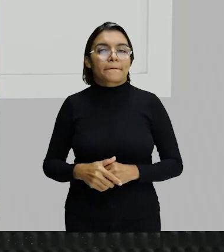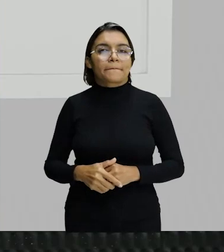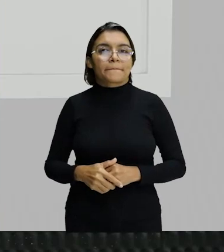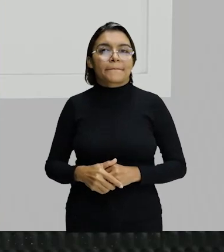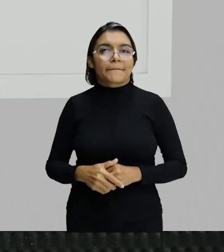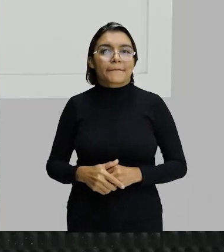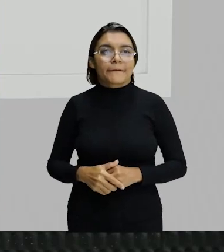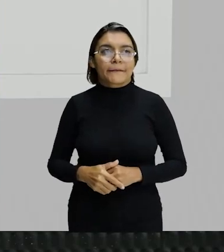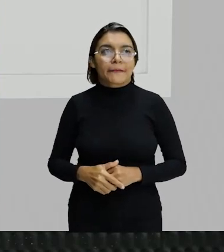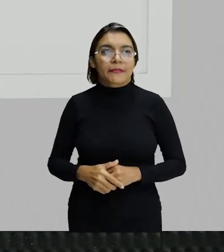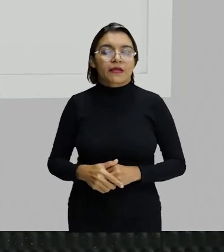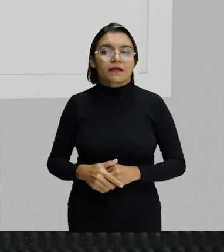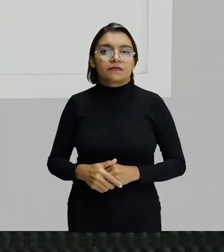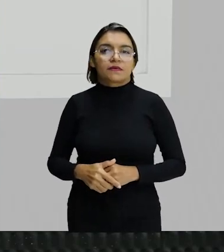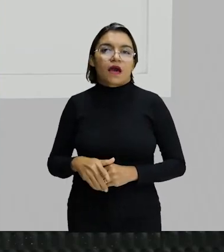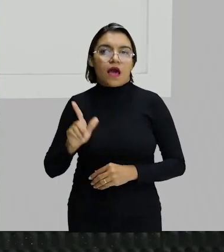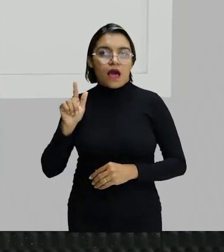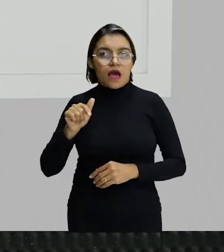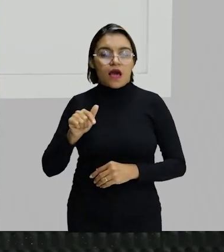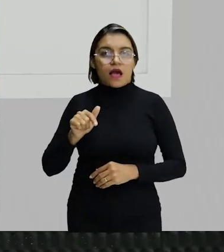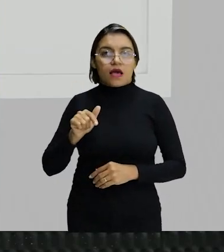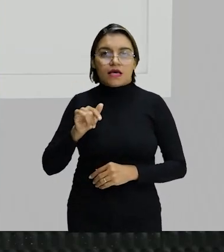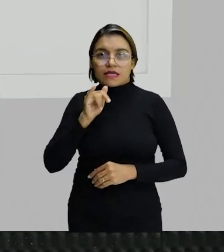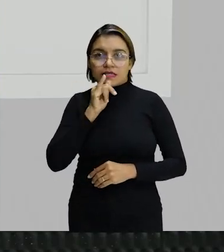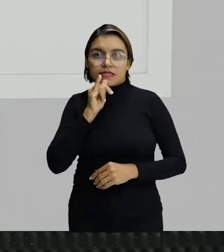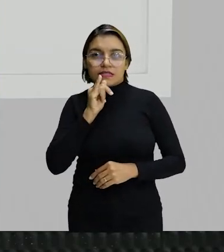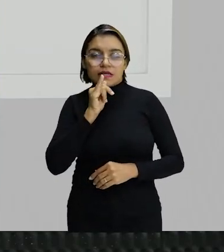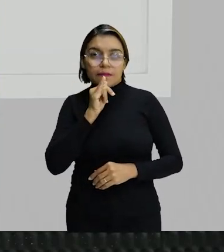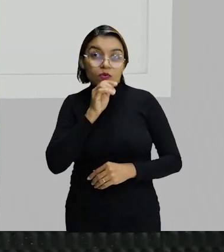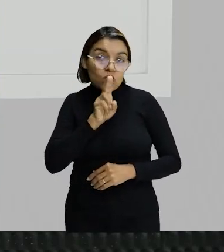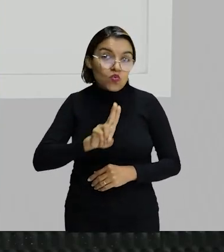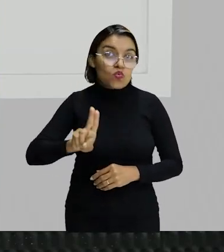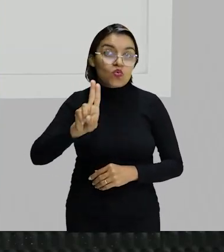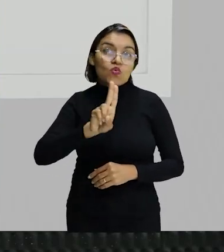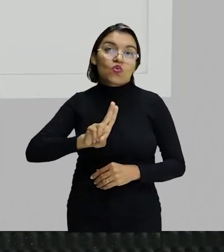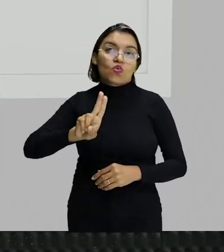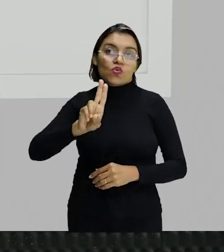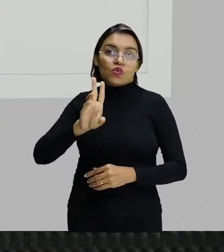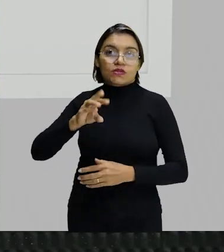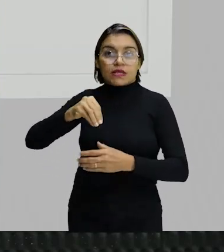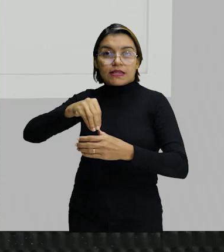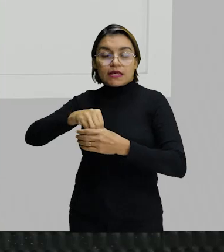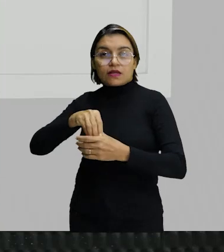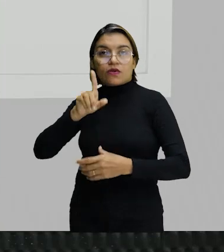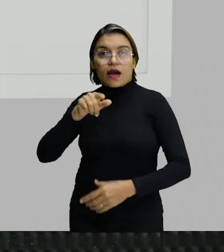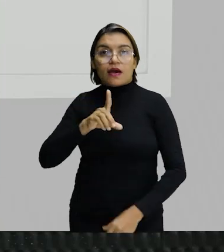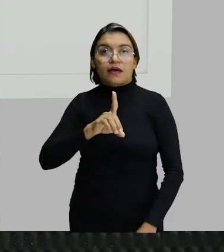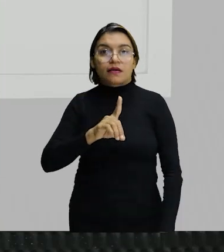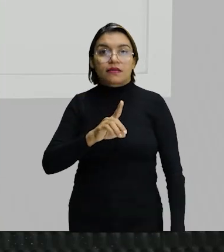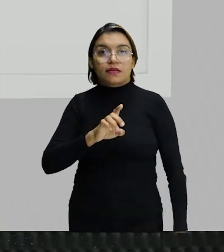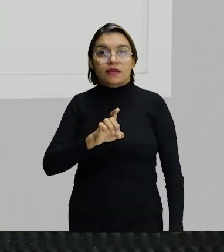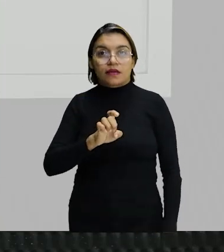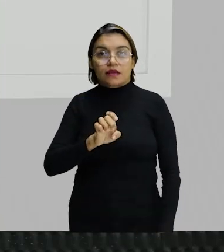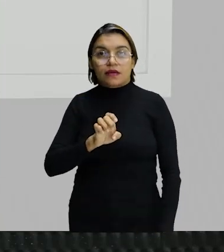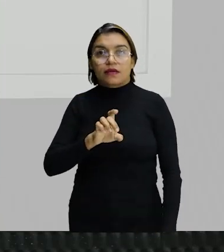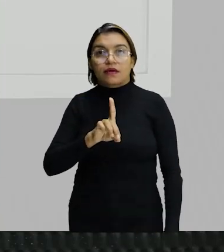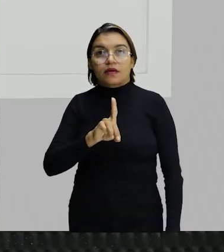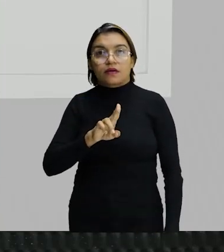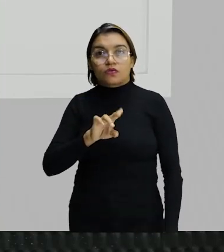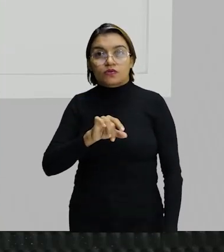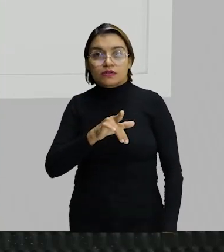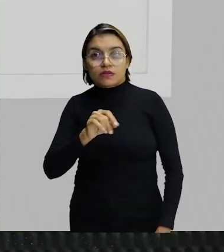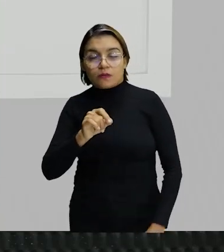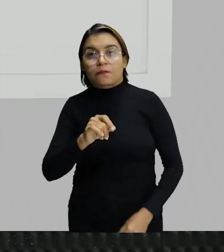certo? Como uma grande aliada aí que utiliza dessa dedução. Mas eu tenho também fórmulas